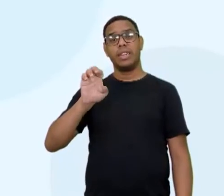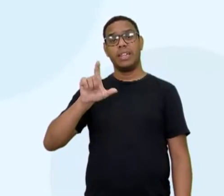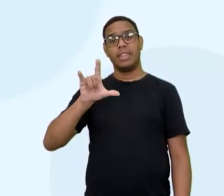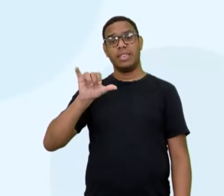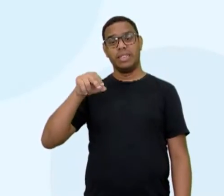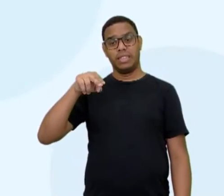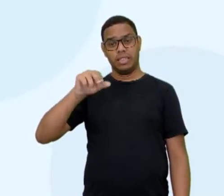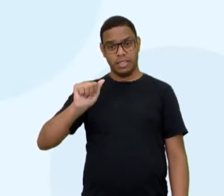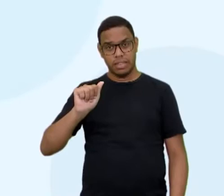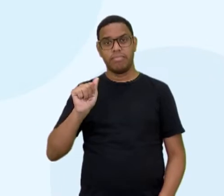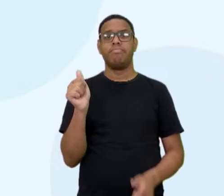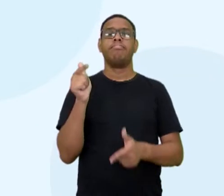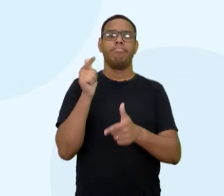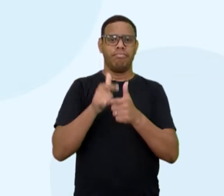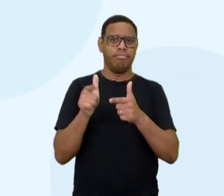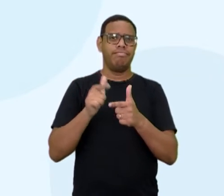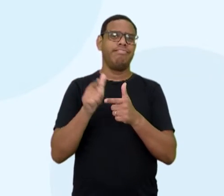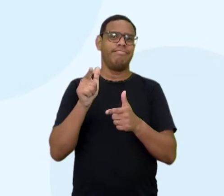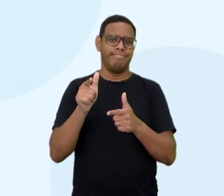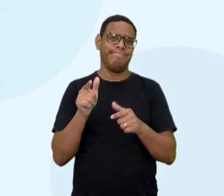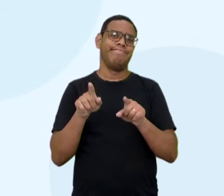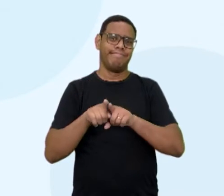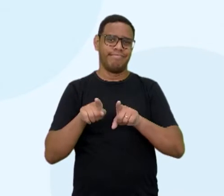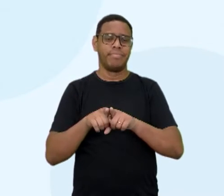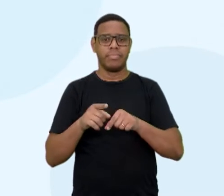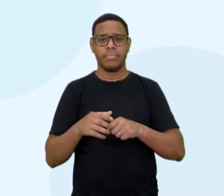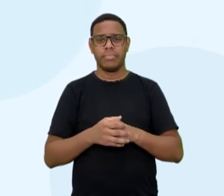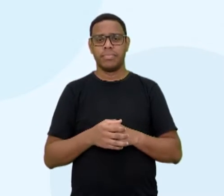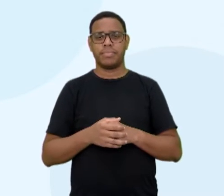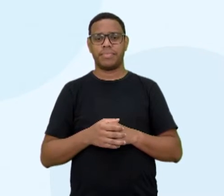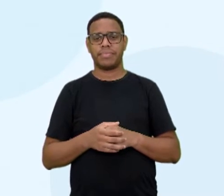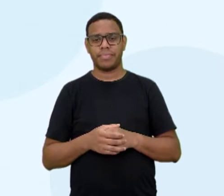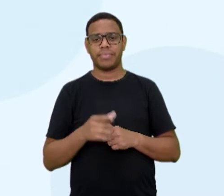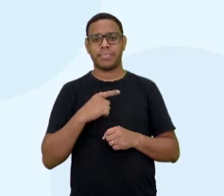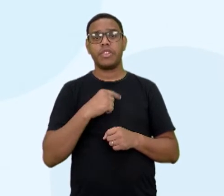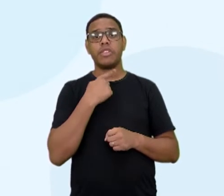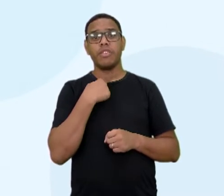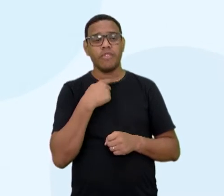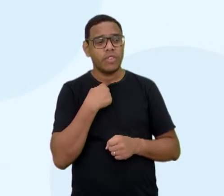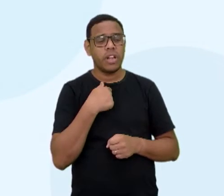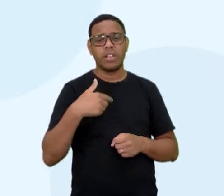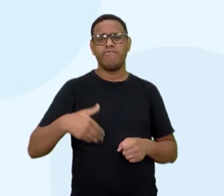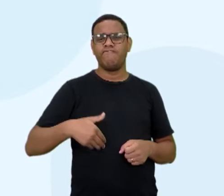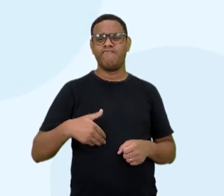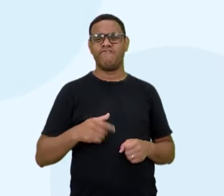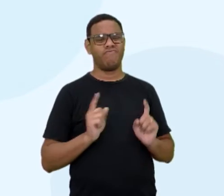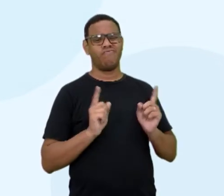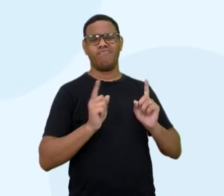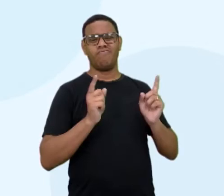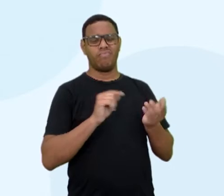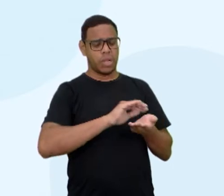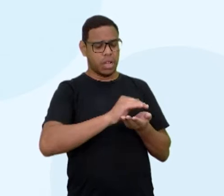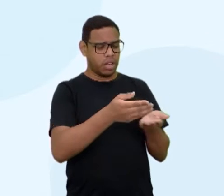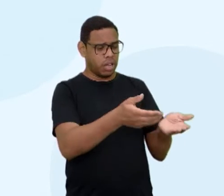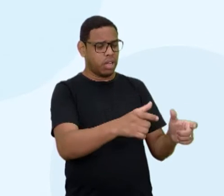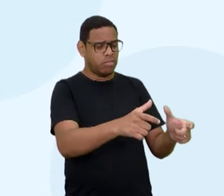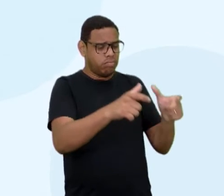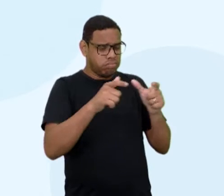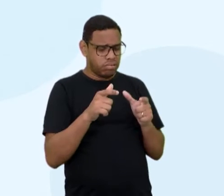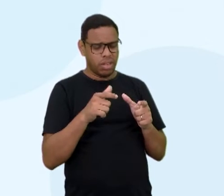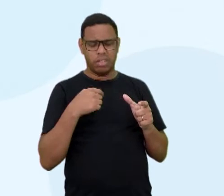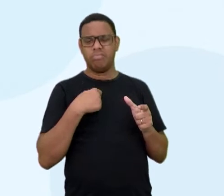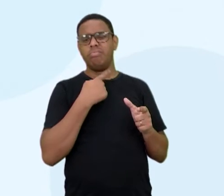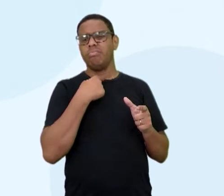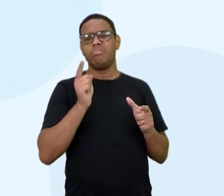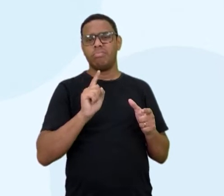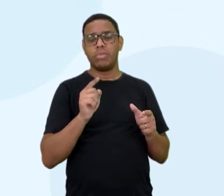problemas relacionados ao hormônio da grelina também, né, que é o hormônio justamente que vai estimular a fome. Então, super importante